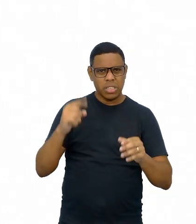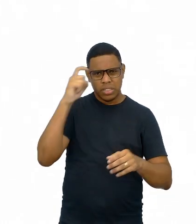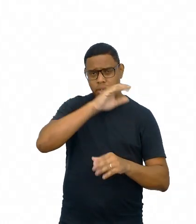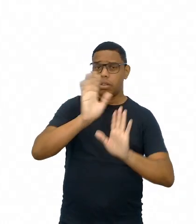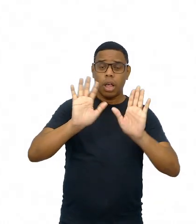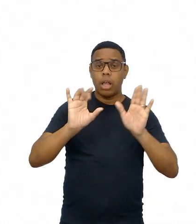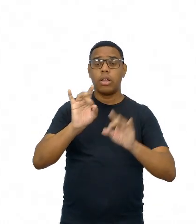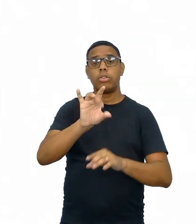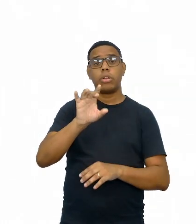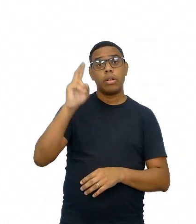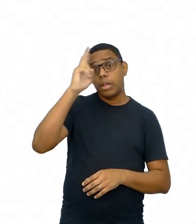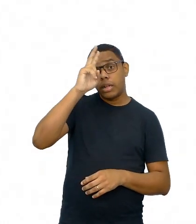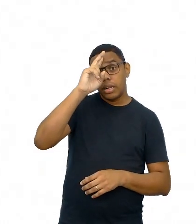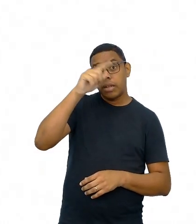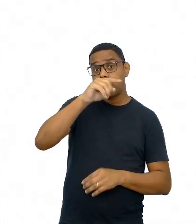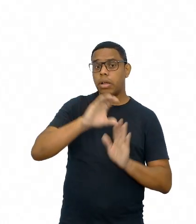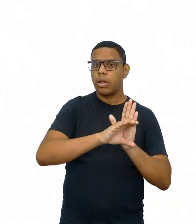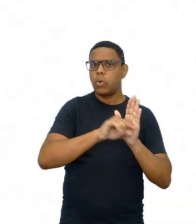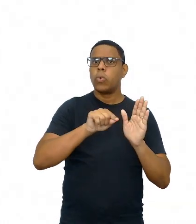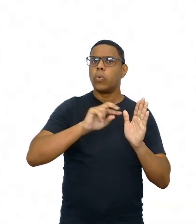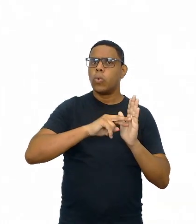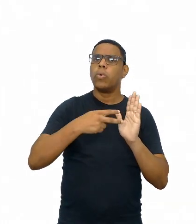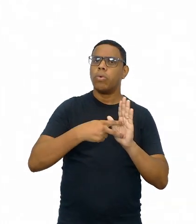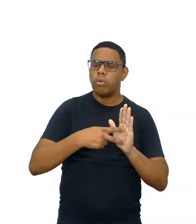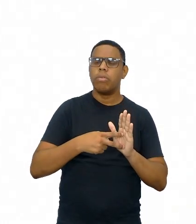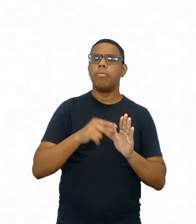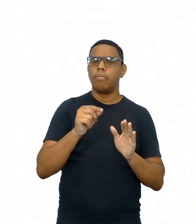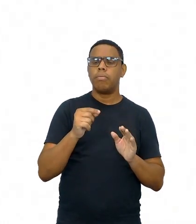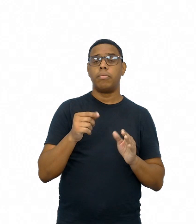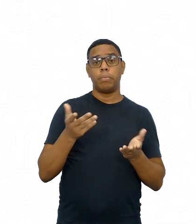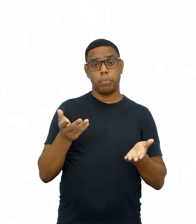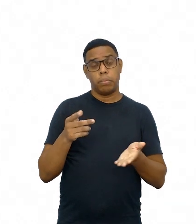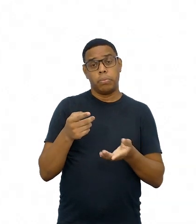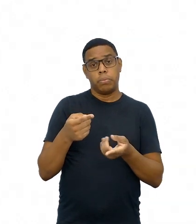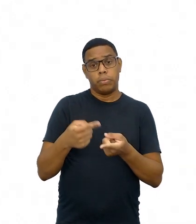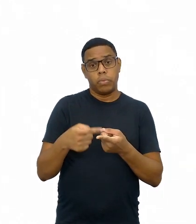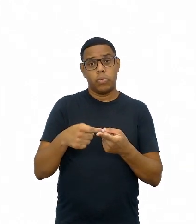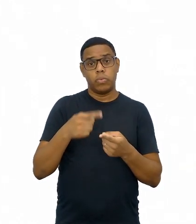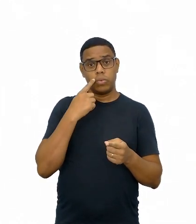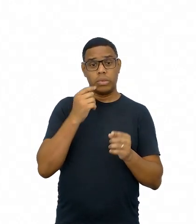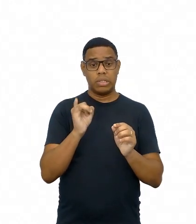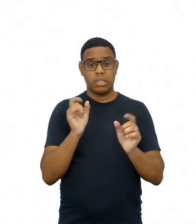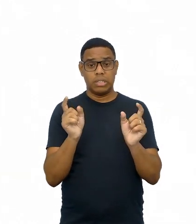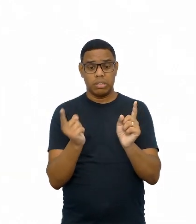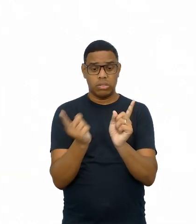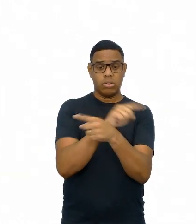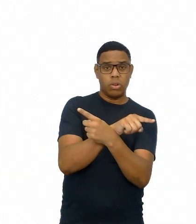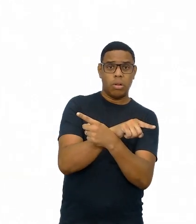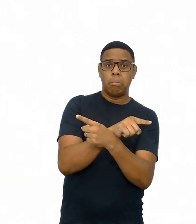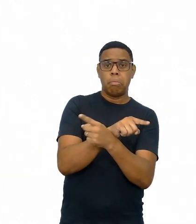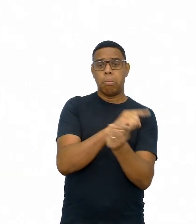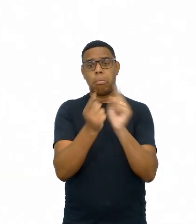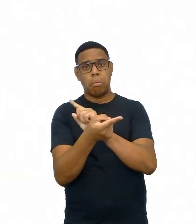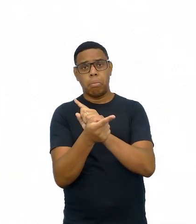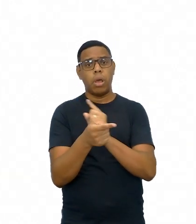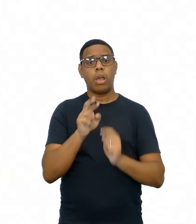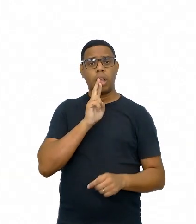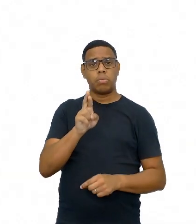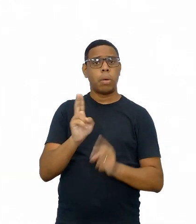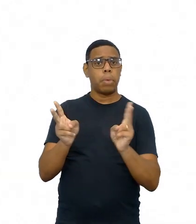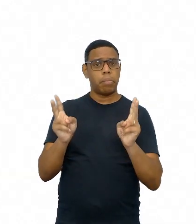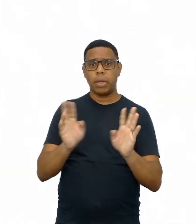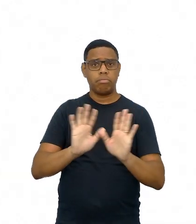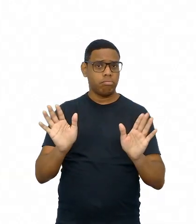relembrando aqui, né, essa propriedade, que na verdade, né, não altera mesmo essa mudança de parcelas, então